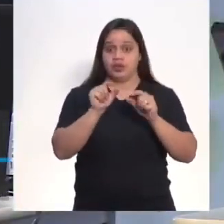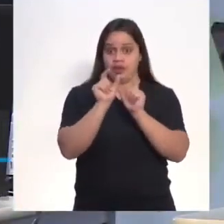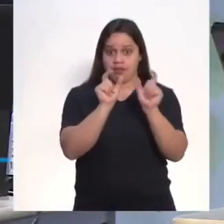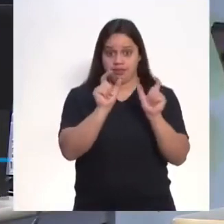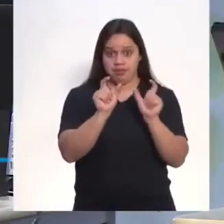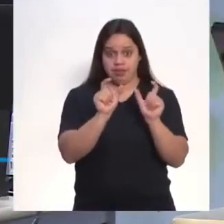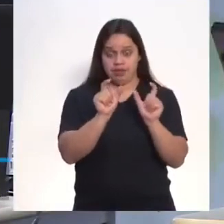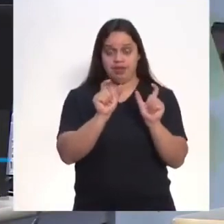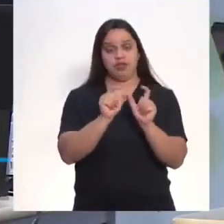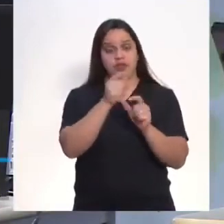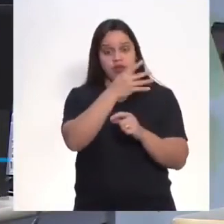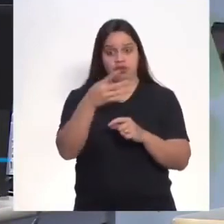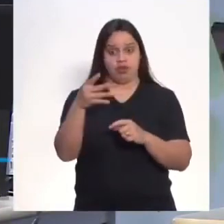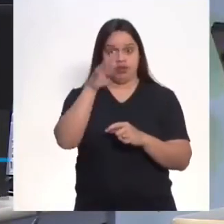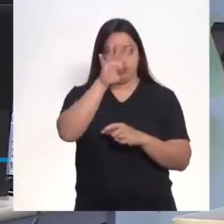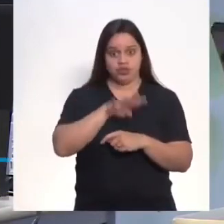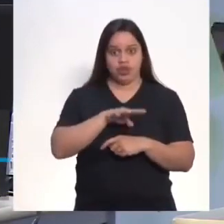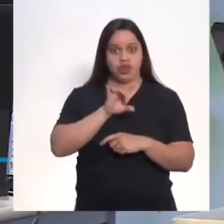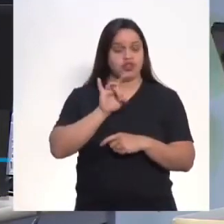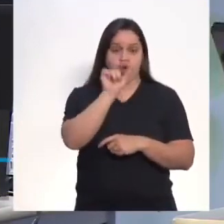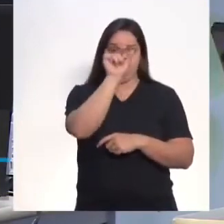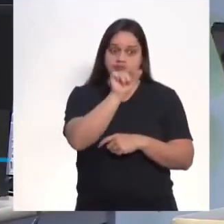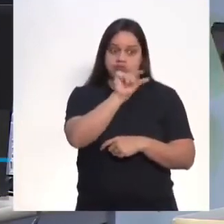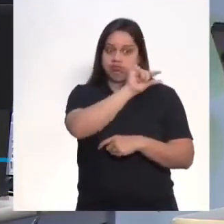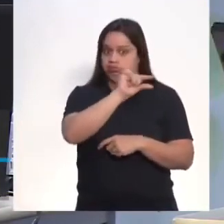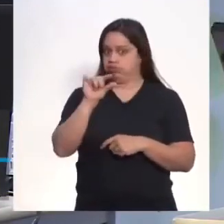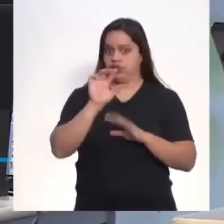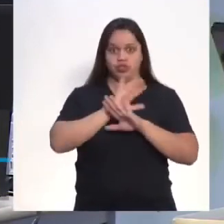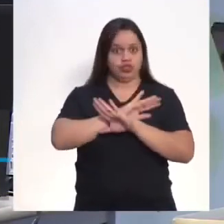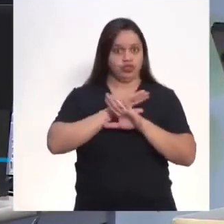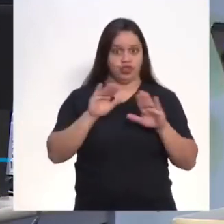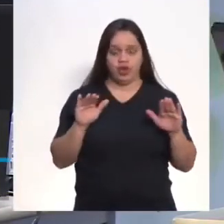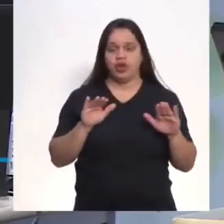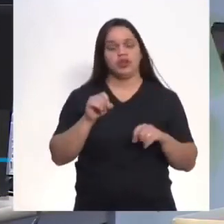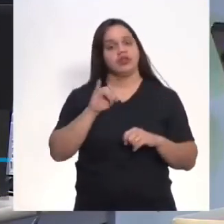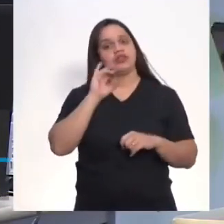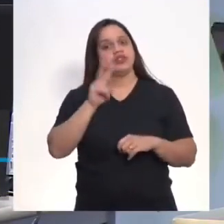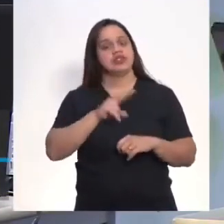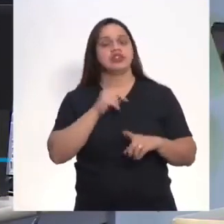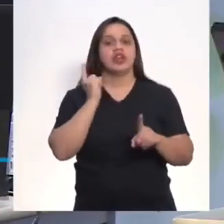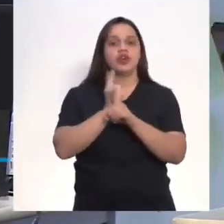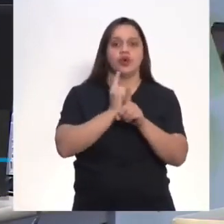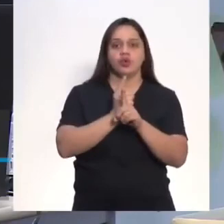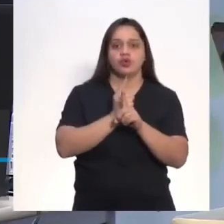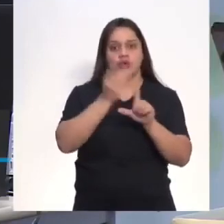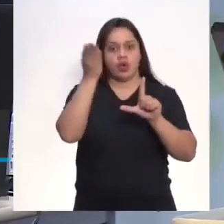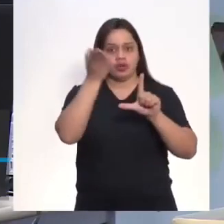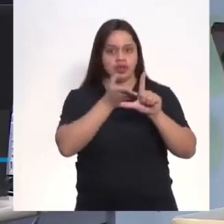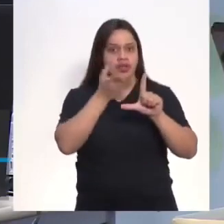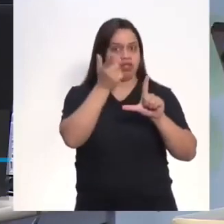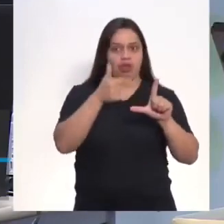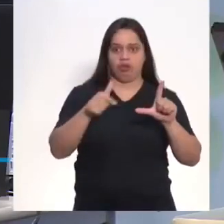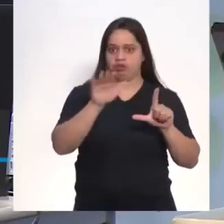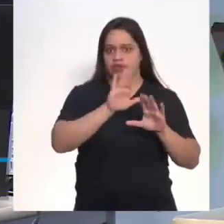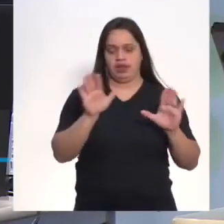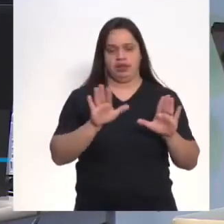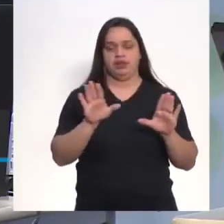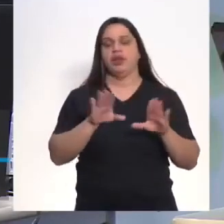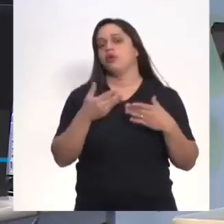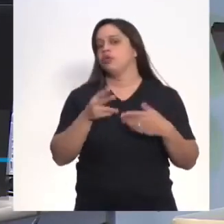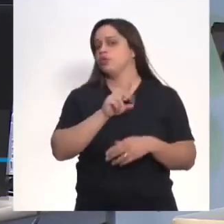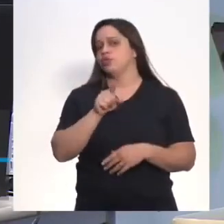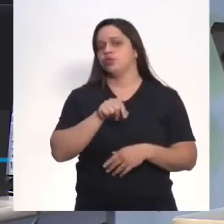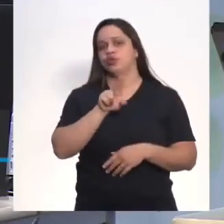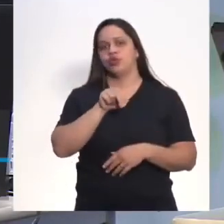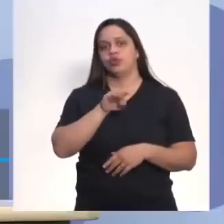na diagonal, transversal, como eles falam. Então, assim, se você de repente achou nesse modo, não tem. E não tinha zumbi no texto. O